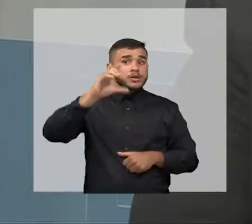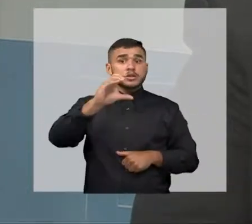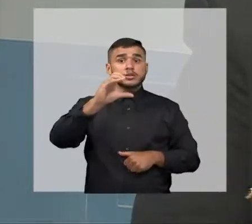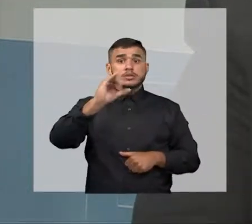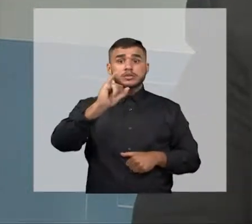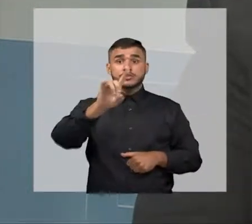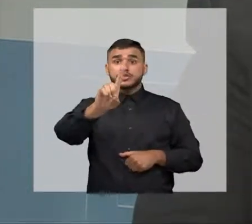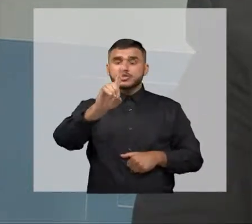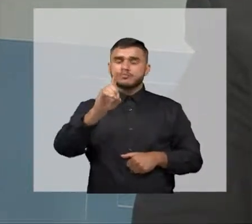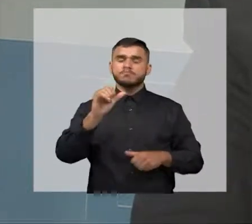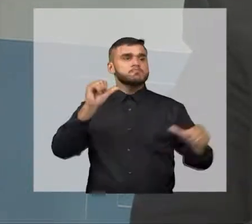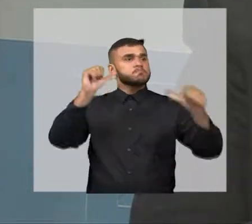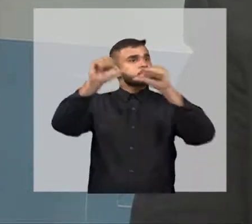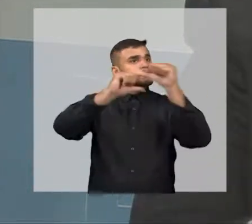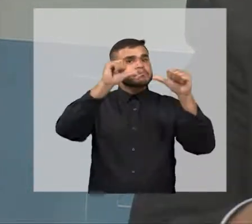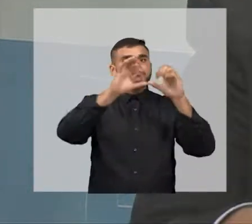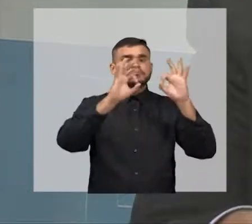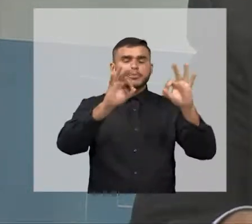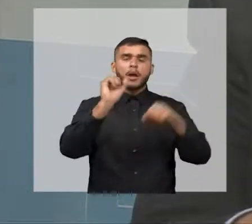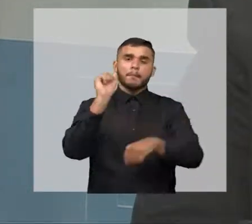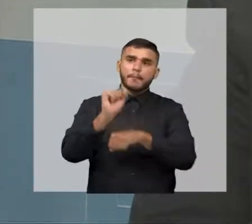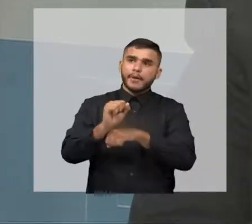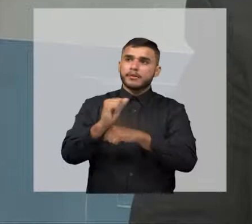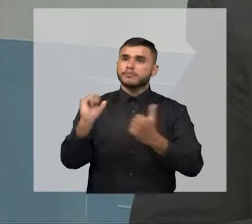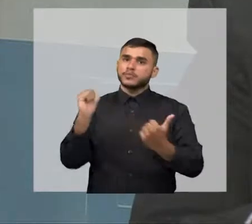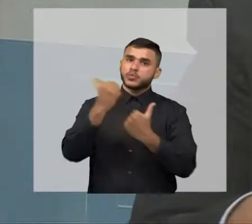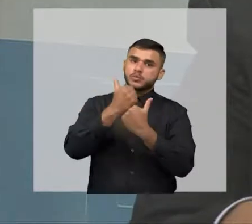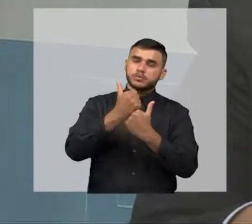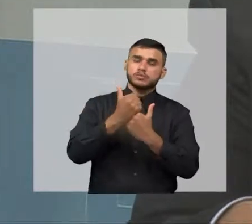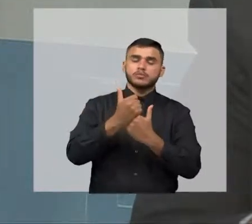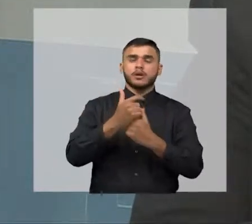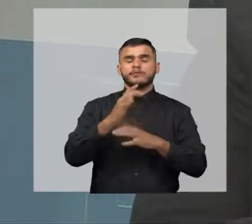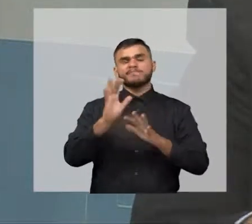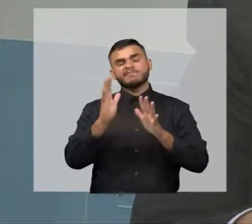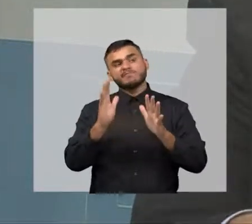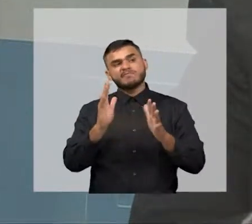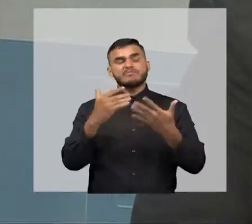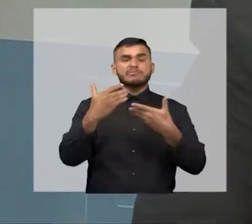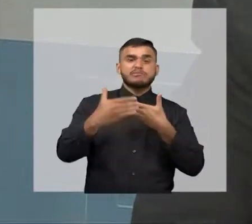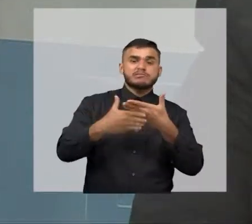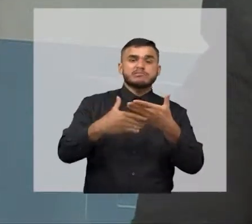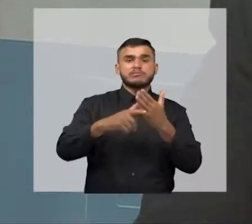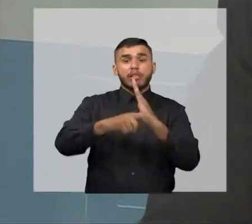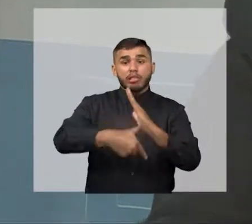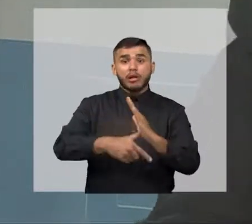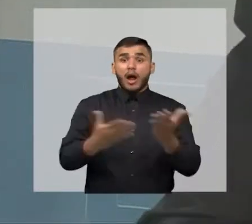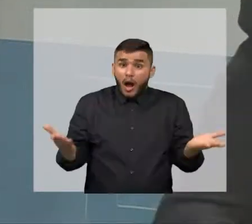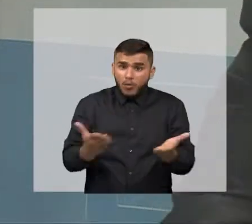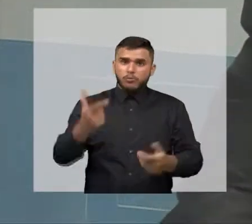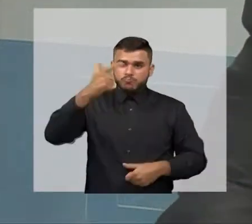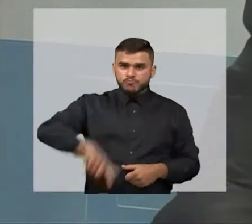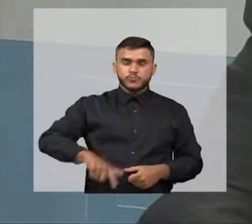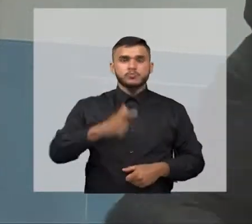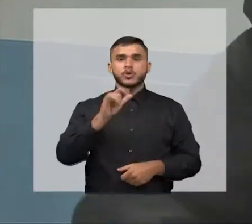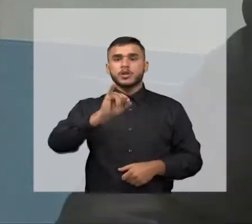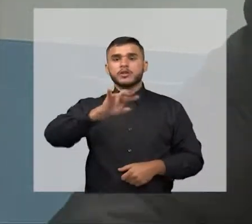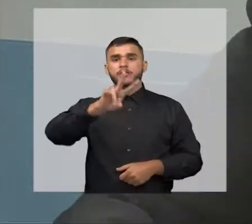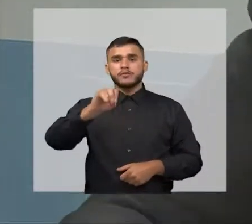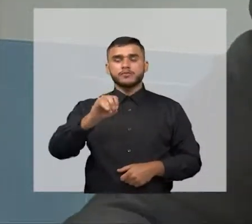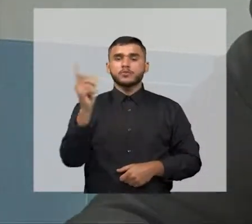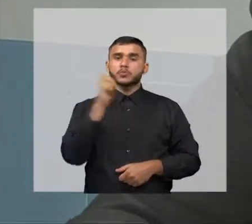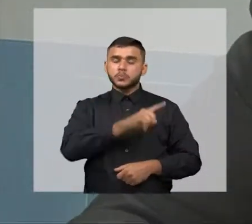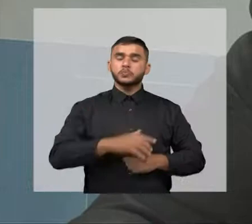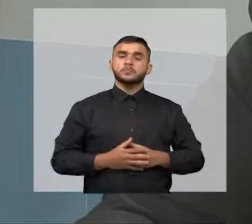Gomes, totalmente transformada. Depois deu uma paradinha, e agora esse processo de transformação está sendo retomado